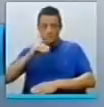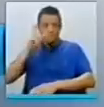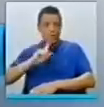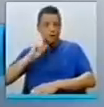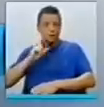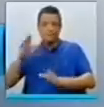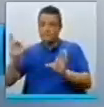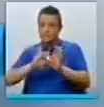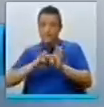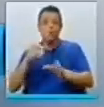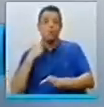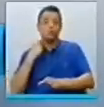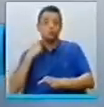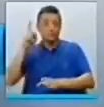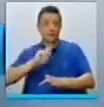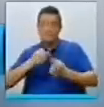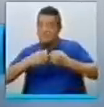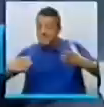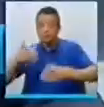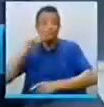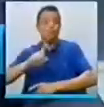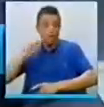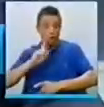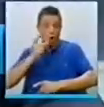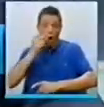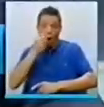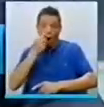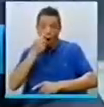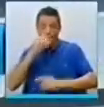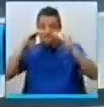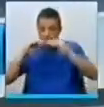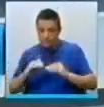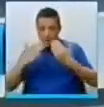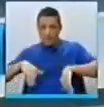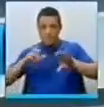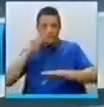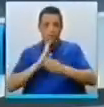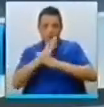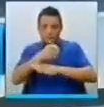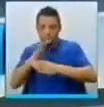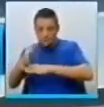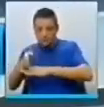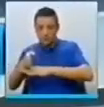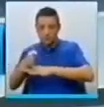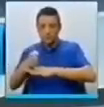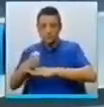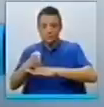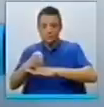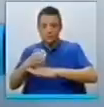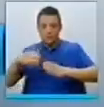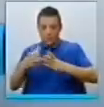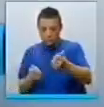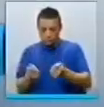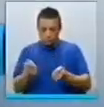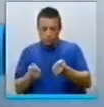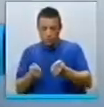de Medicina do que os homens há as mulheres têm acesso mas de uma maneira geral as mulheres têm acesso até determinado nível cur os órgãos de gestão ainda não